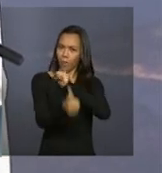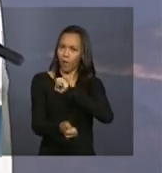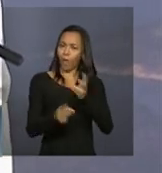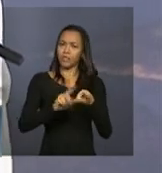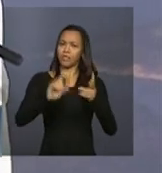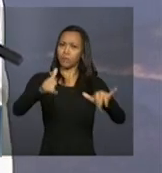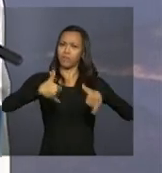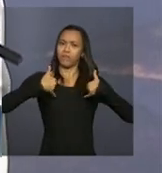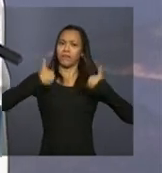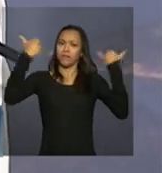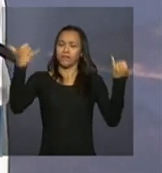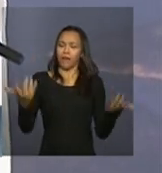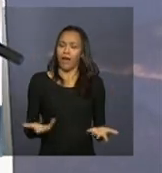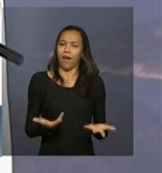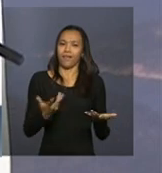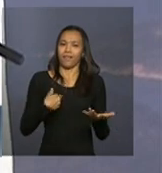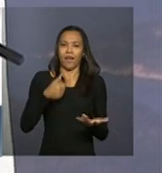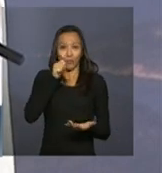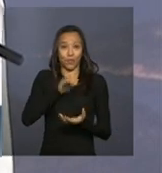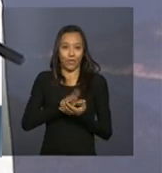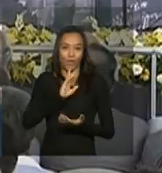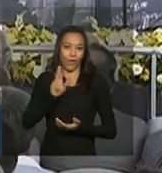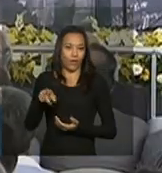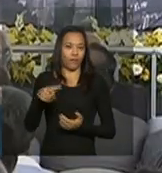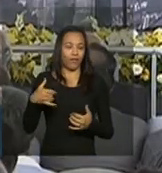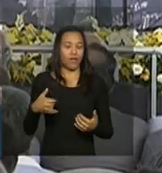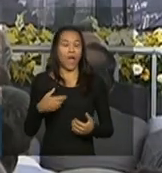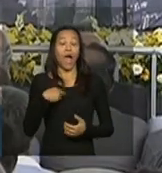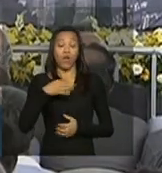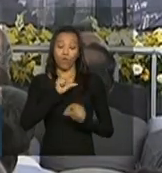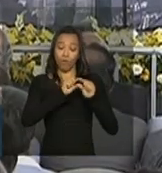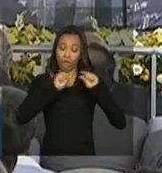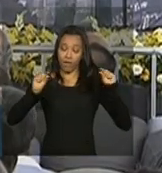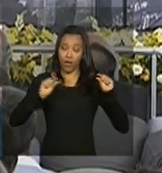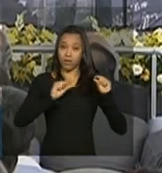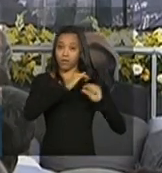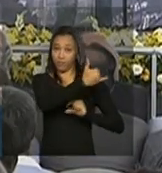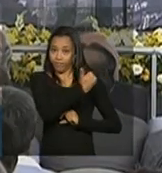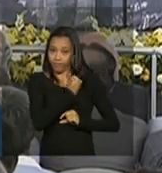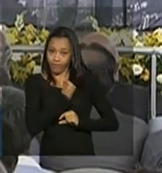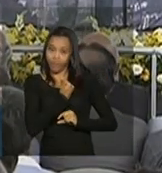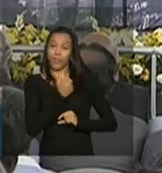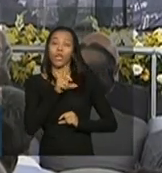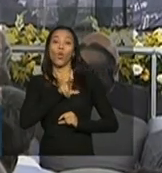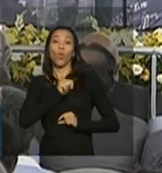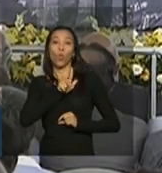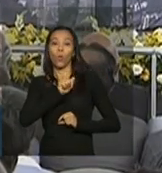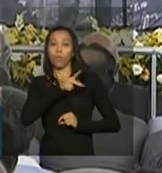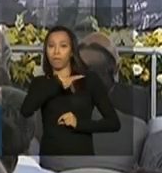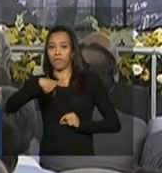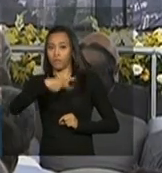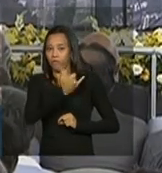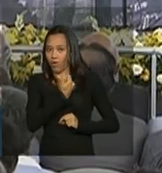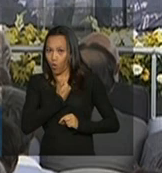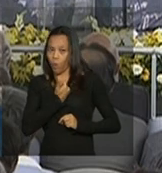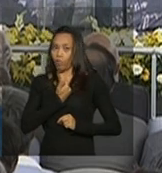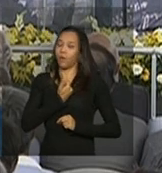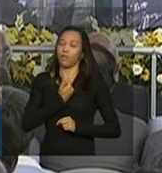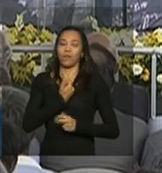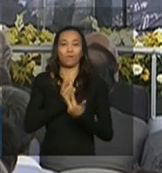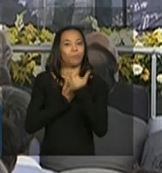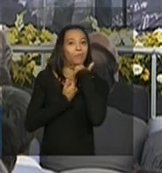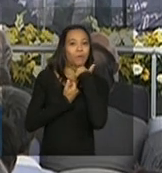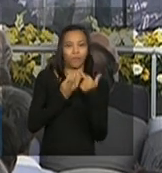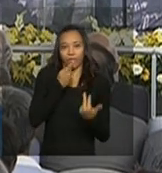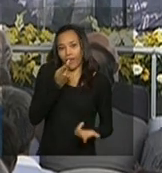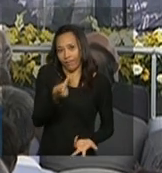450 anos. Aí eu contei para ela uma frase que o presidente Lula disse para mim em Copenhague, logo depois que chegou a Olimpíada, só que eu não posso contar aqui, porque de